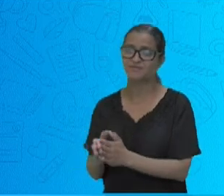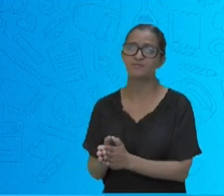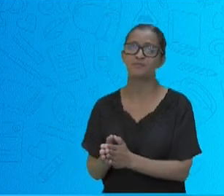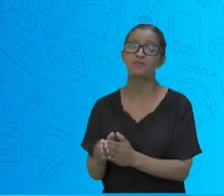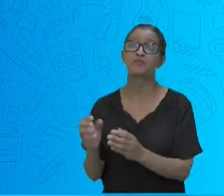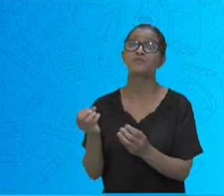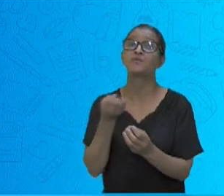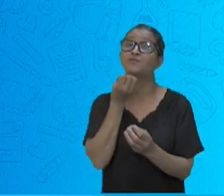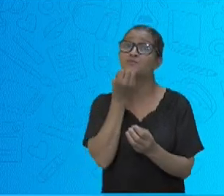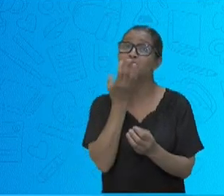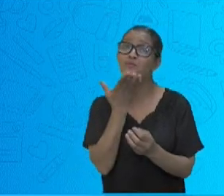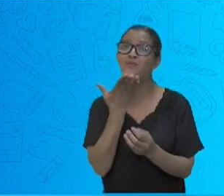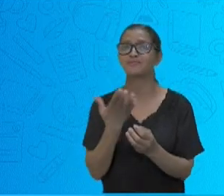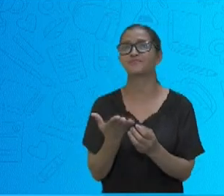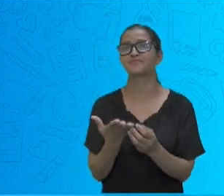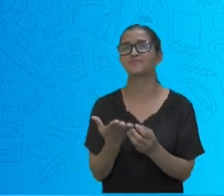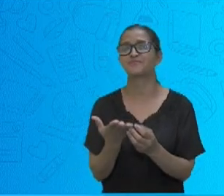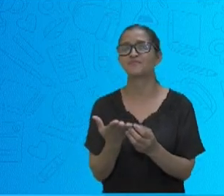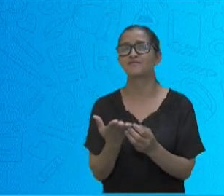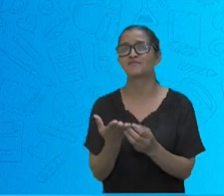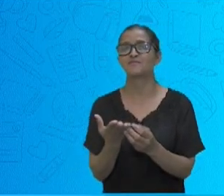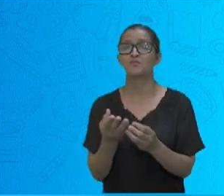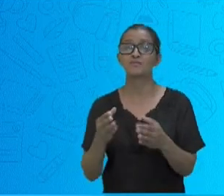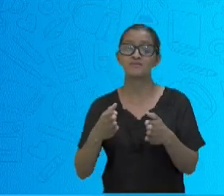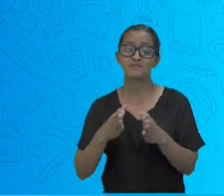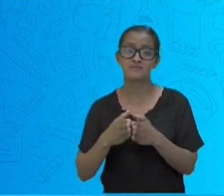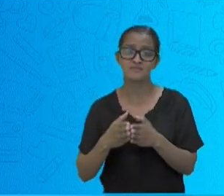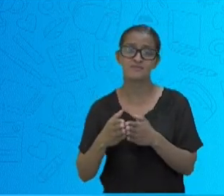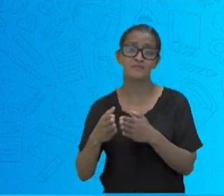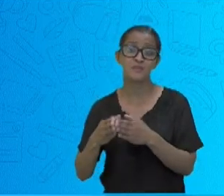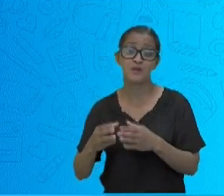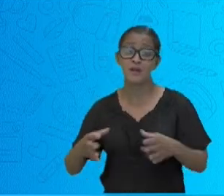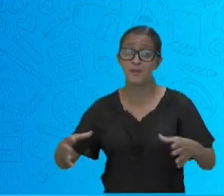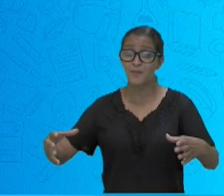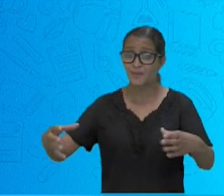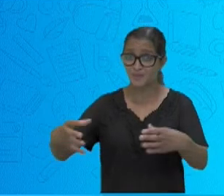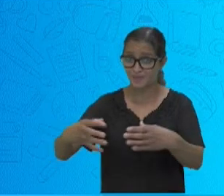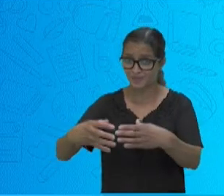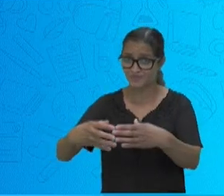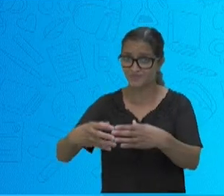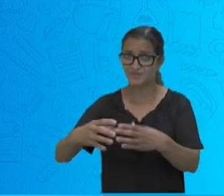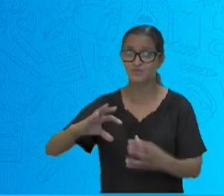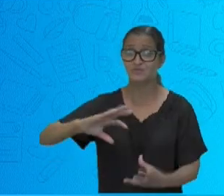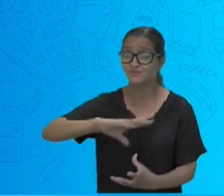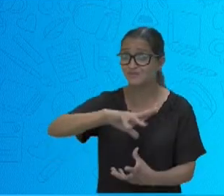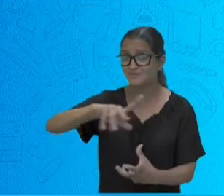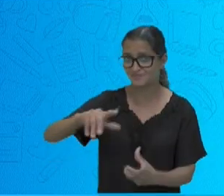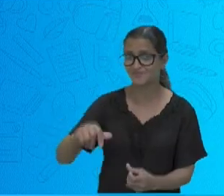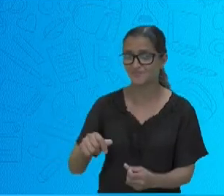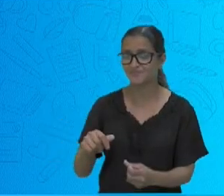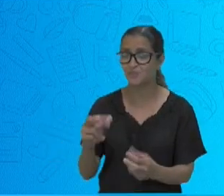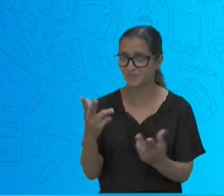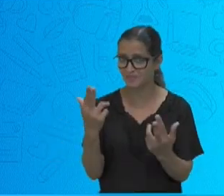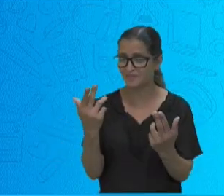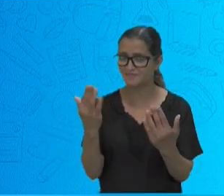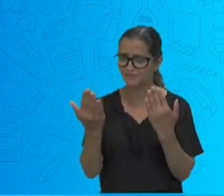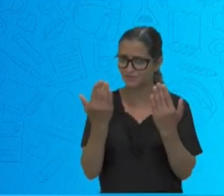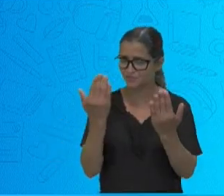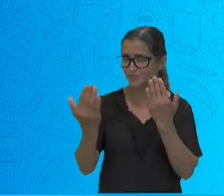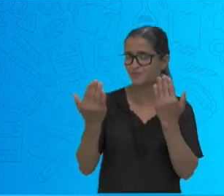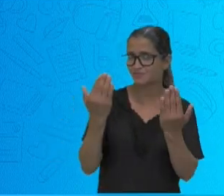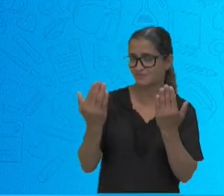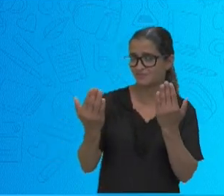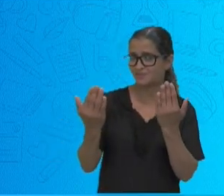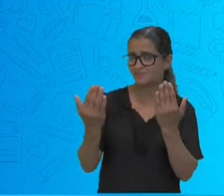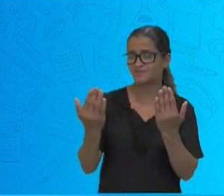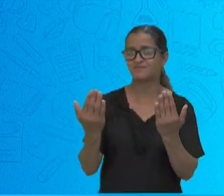mostrar quantas são as partes que compõem um certo universo e qual é a participação dessa parte no